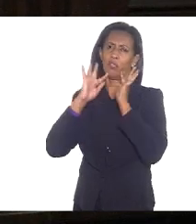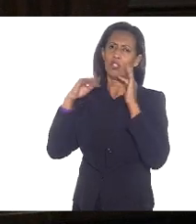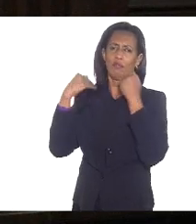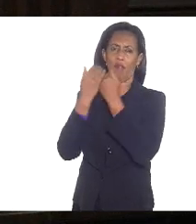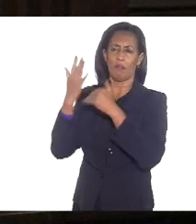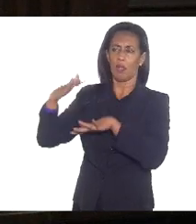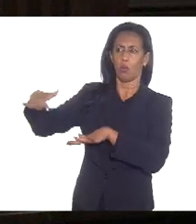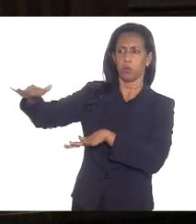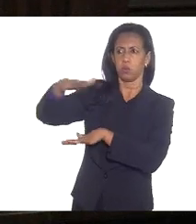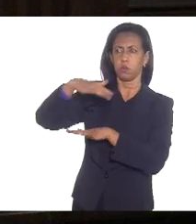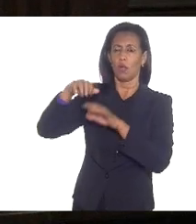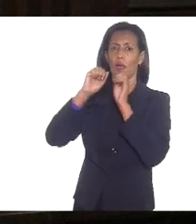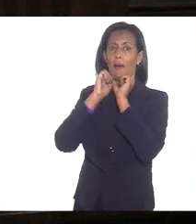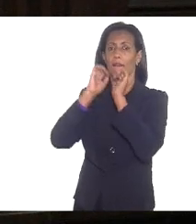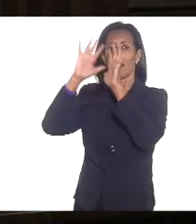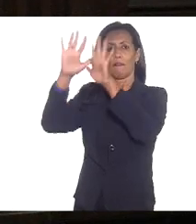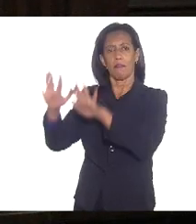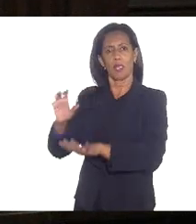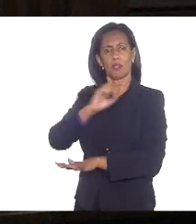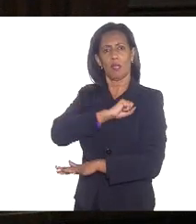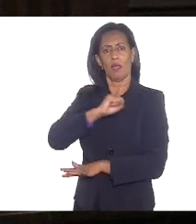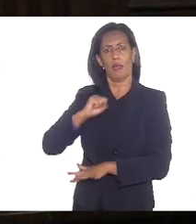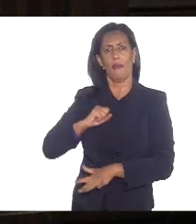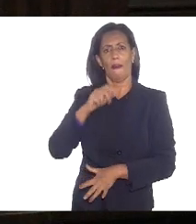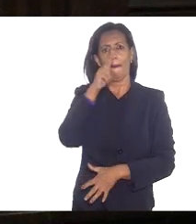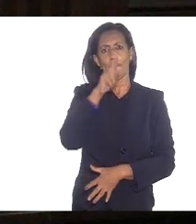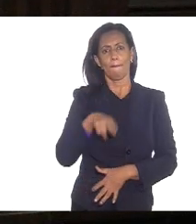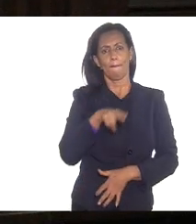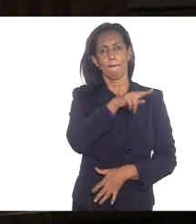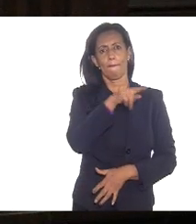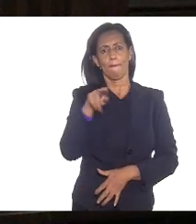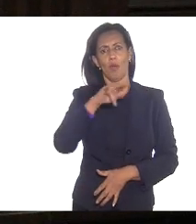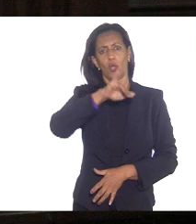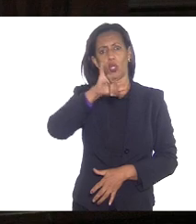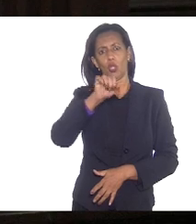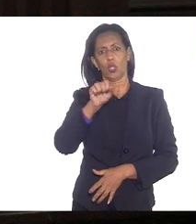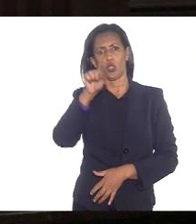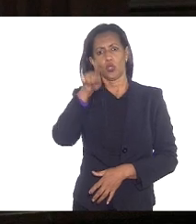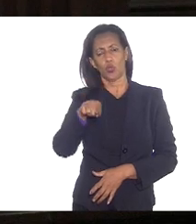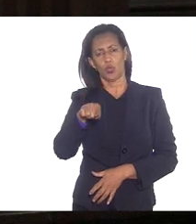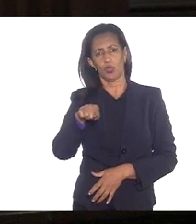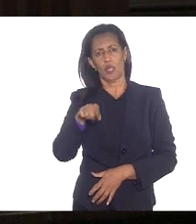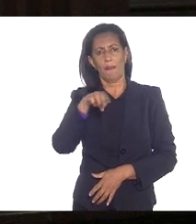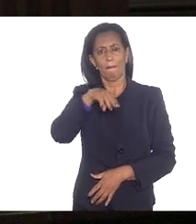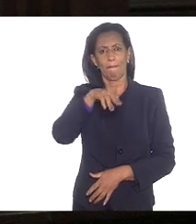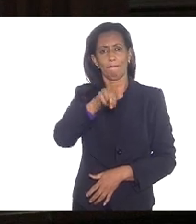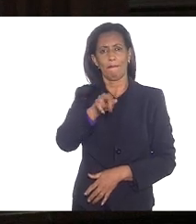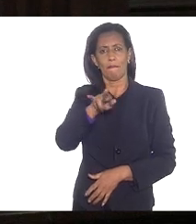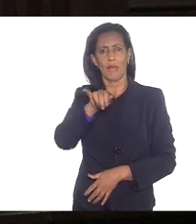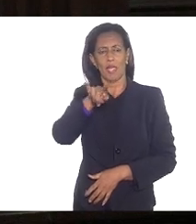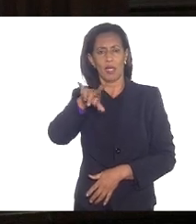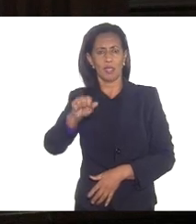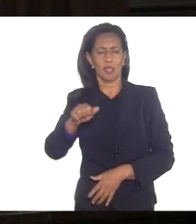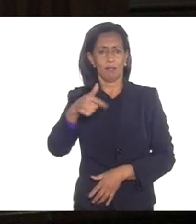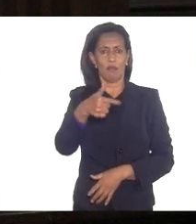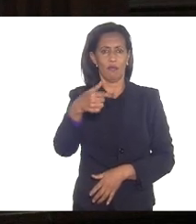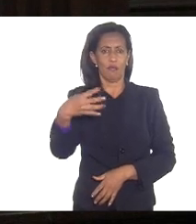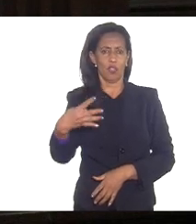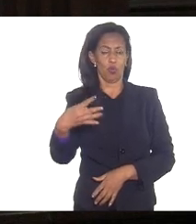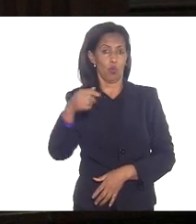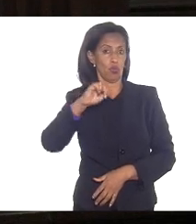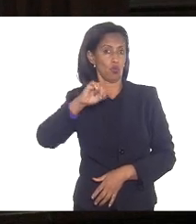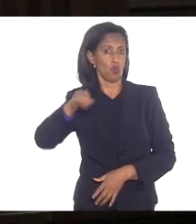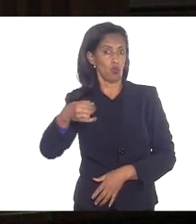Com minha bênção sacerdotal, Padre José Olavo, Miracema, 24 de junho de